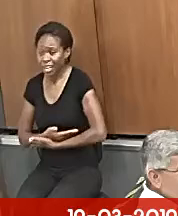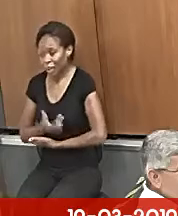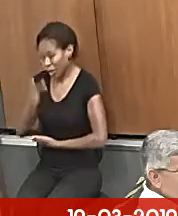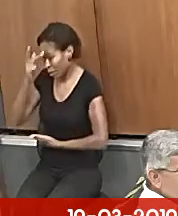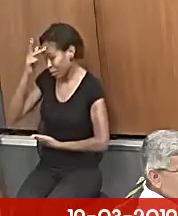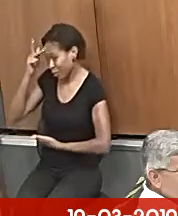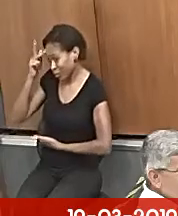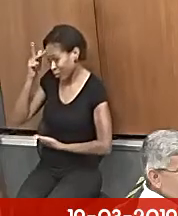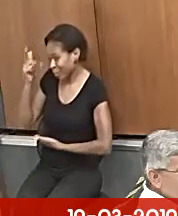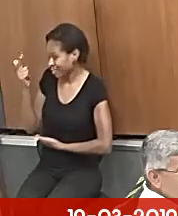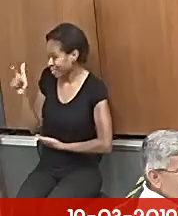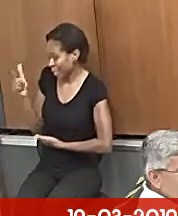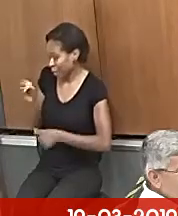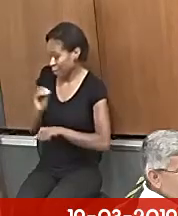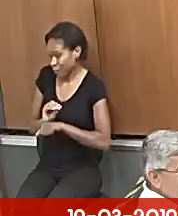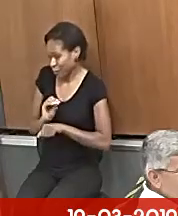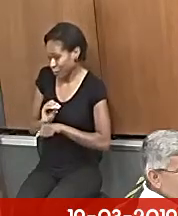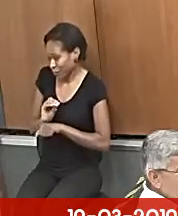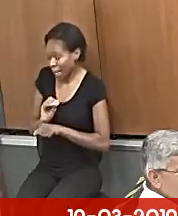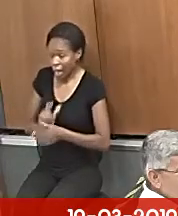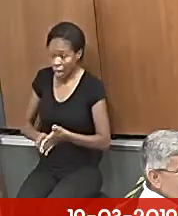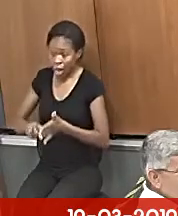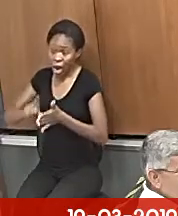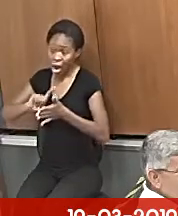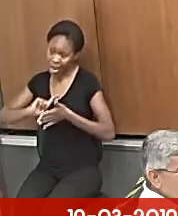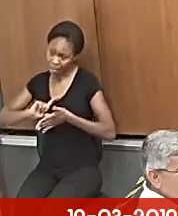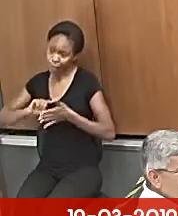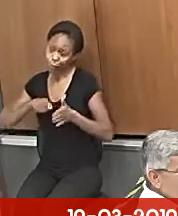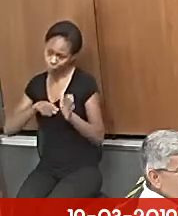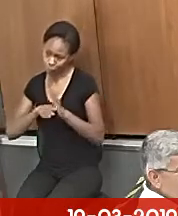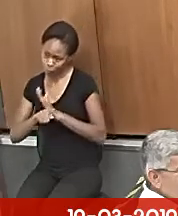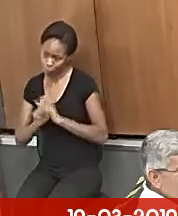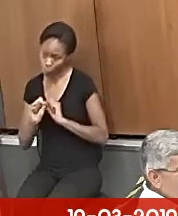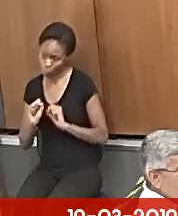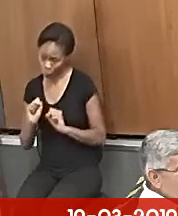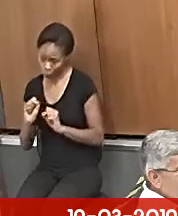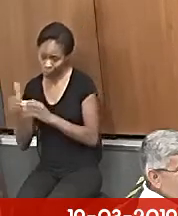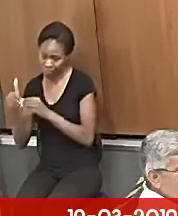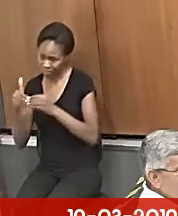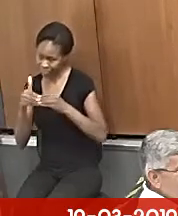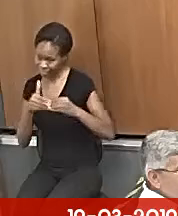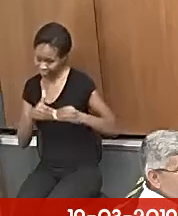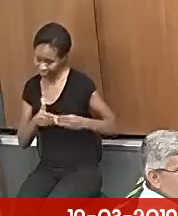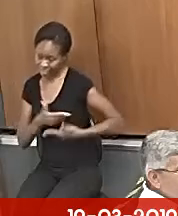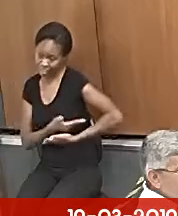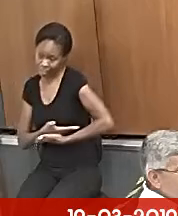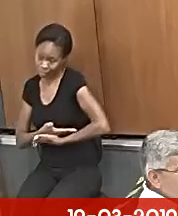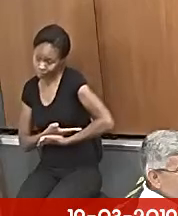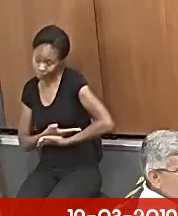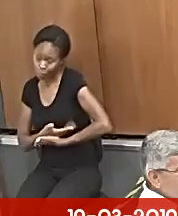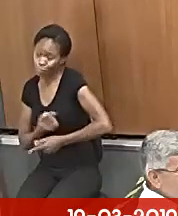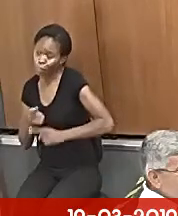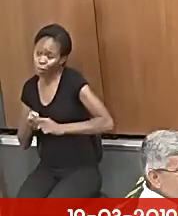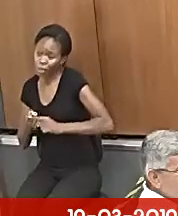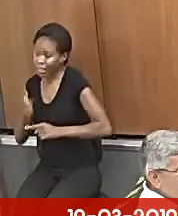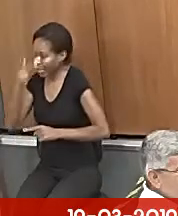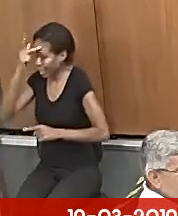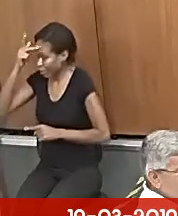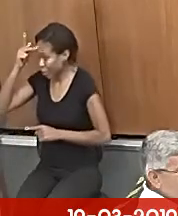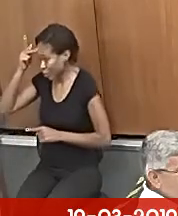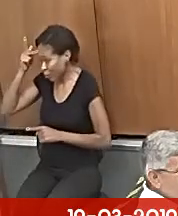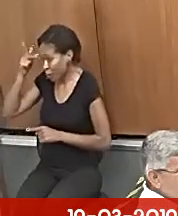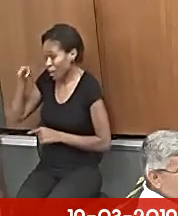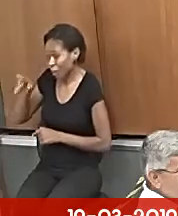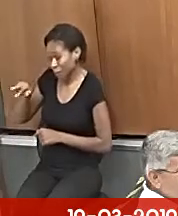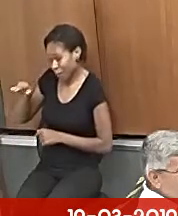pôde ficar então antes de mim eu perguntei se poderia estar trazendo ela tem é difícil deixando ela com alguém que não seja a mesma